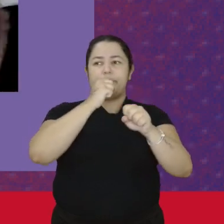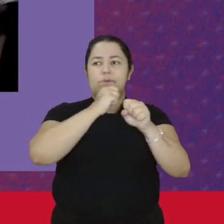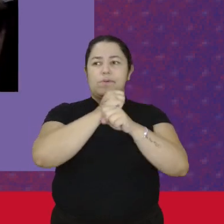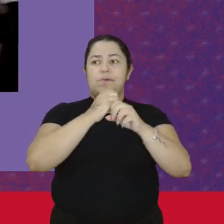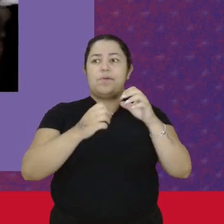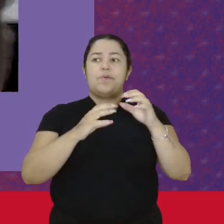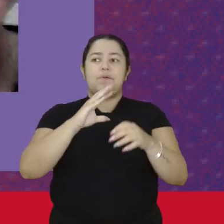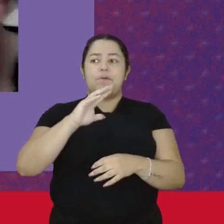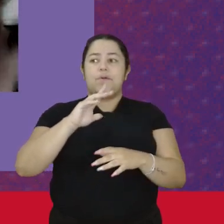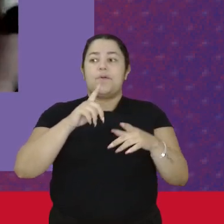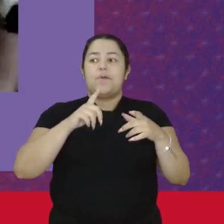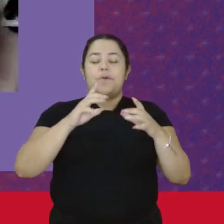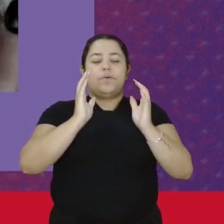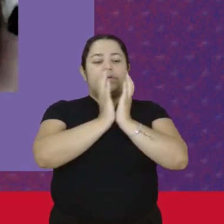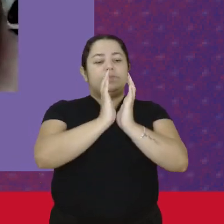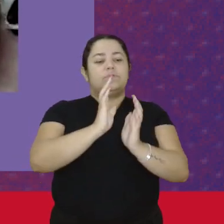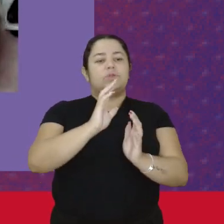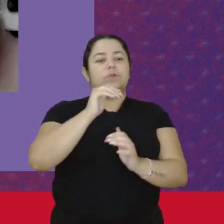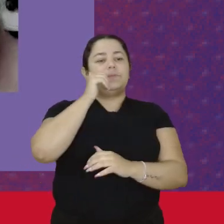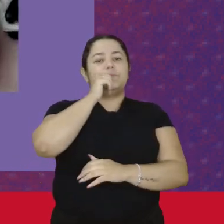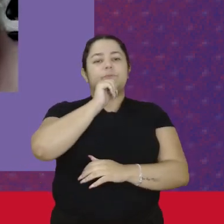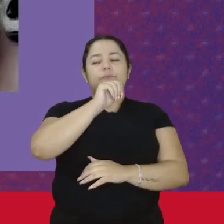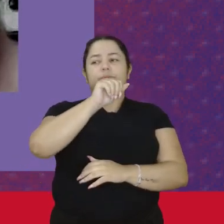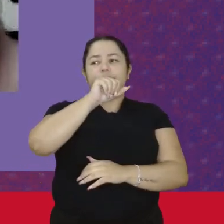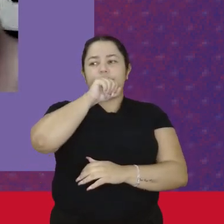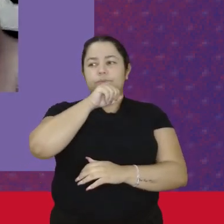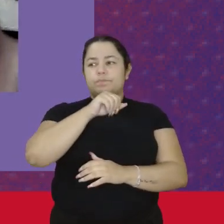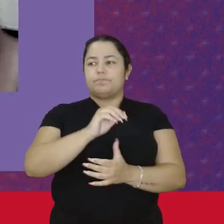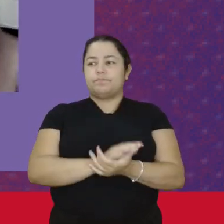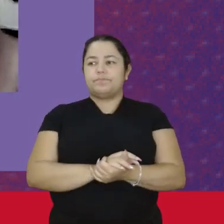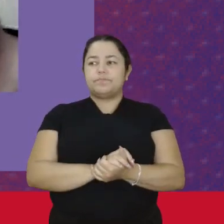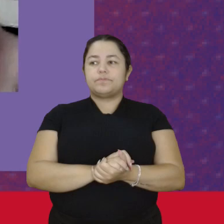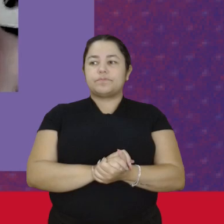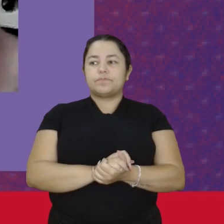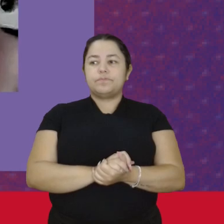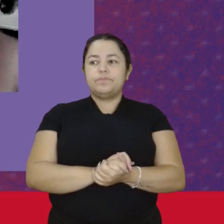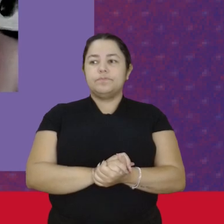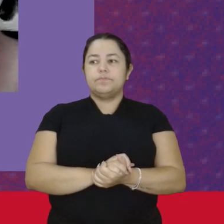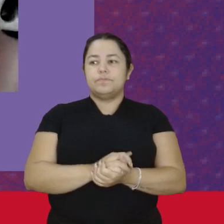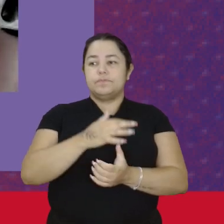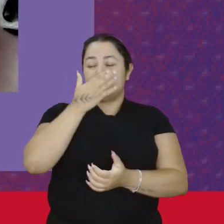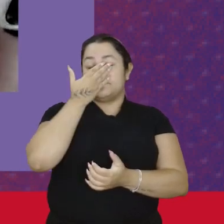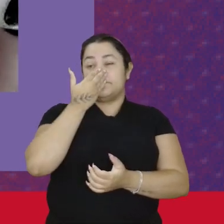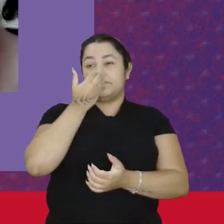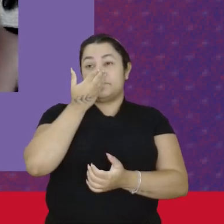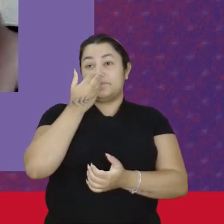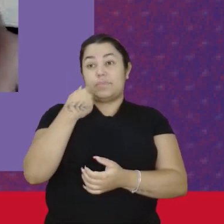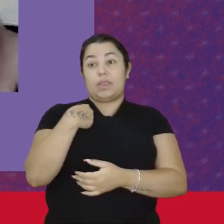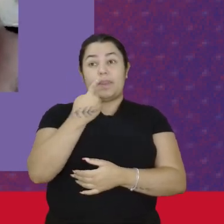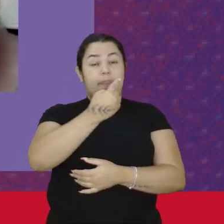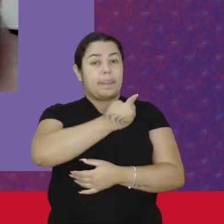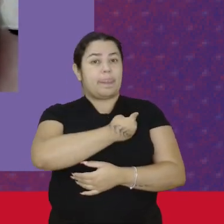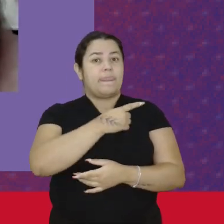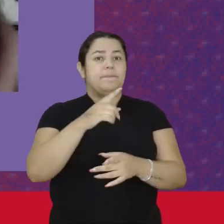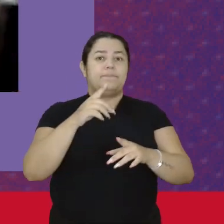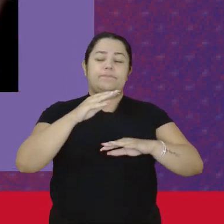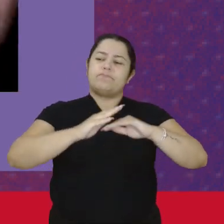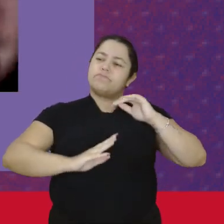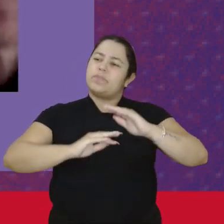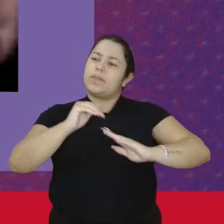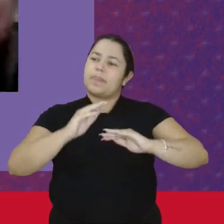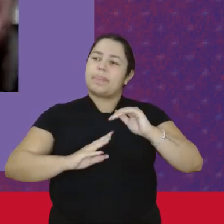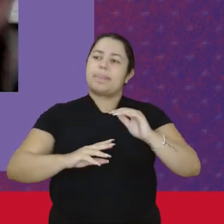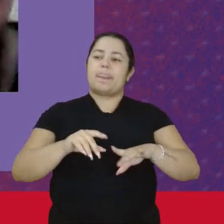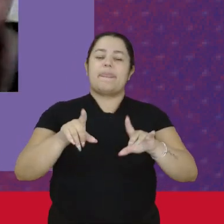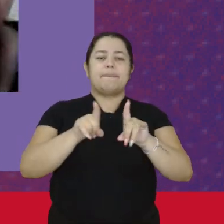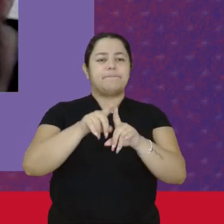eram extremamente combativos, né? E a nossa atuação, pelo menos